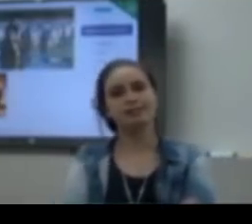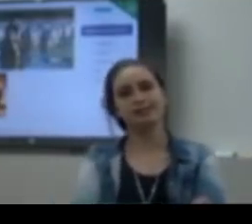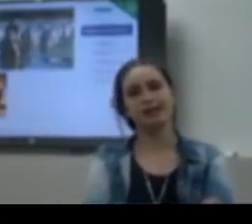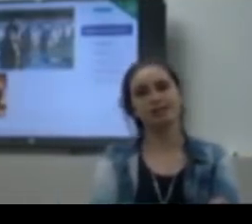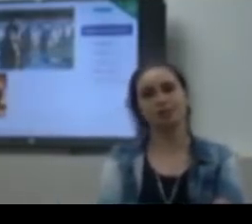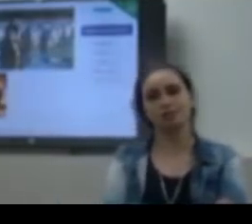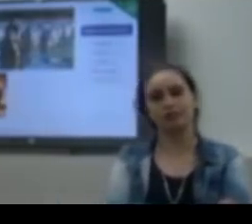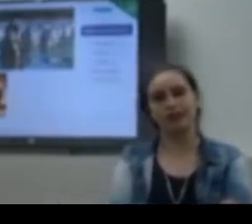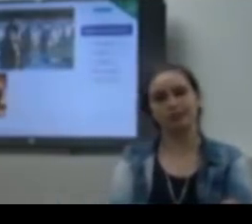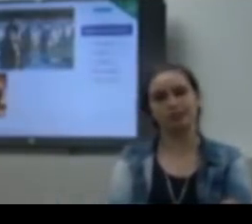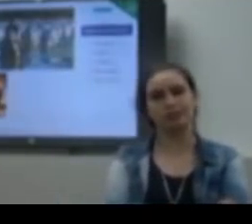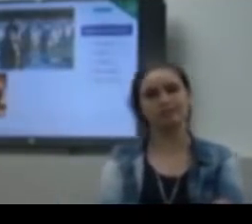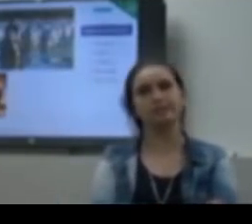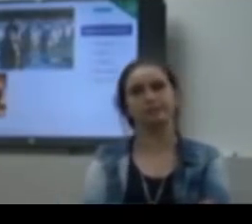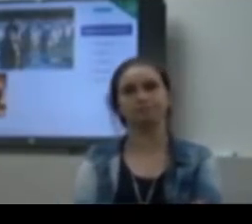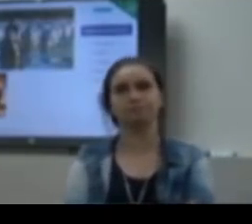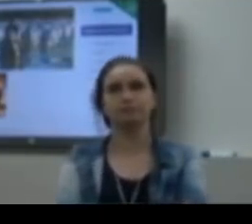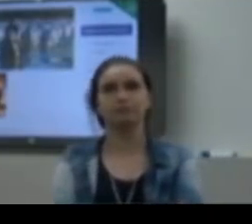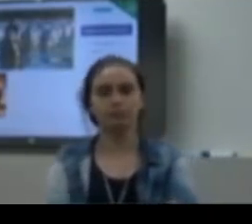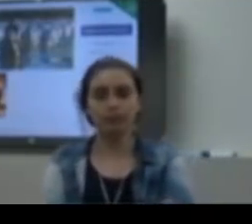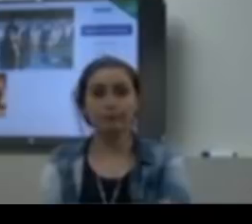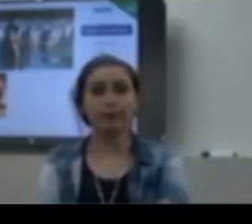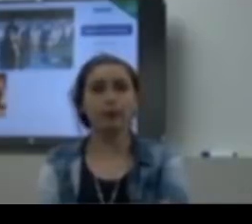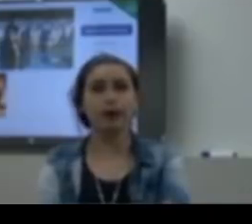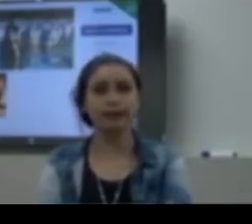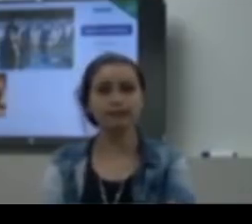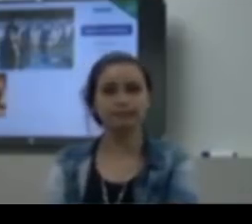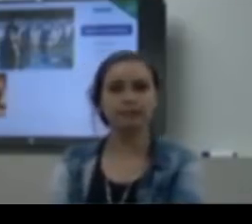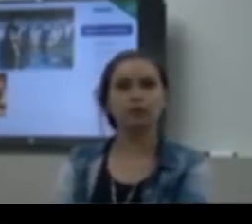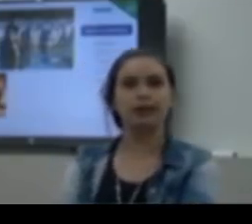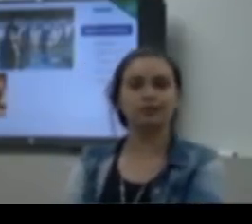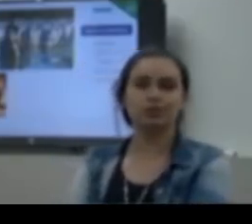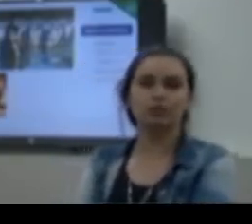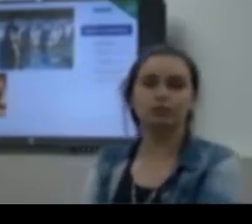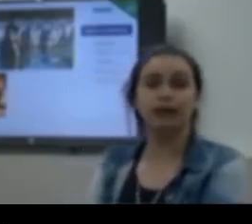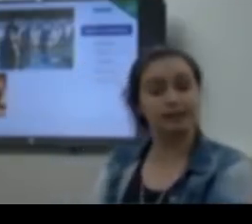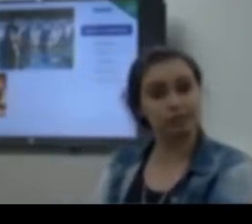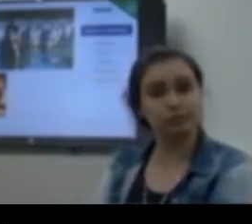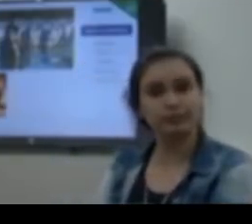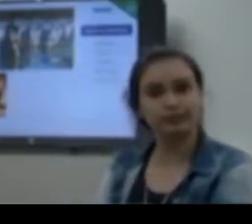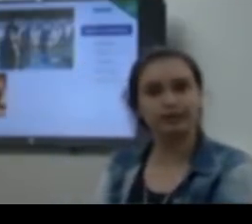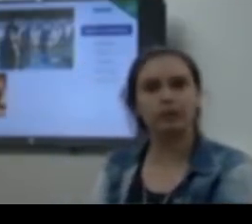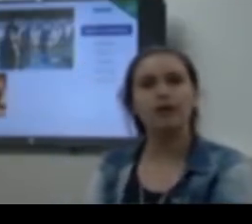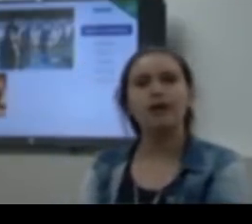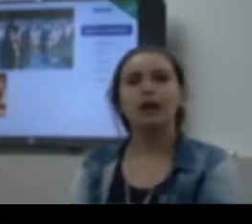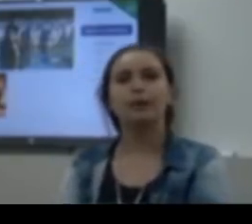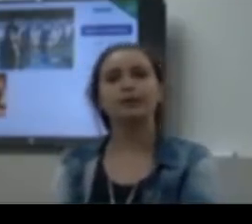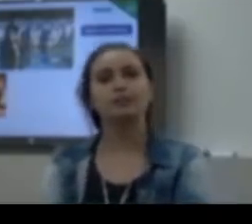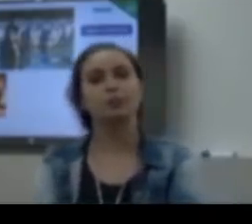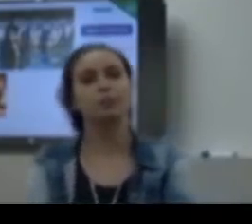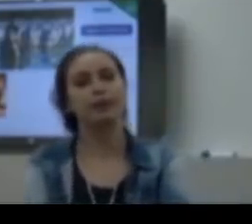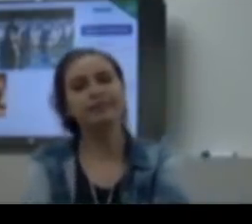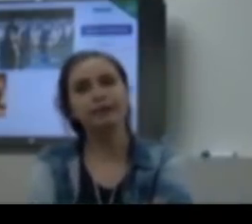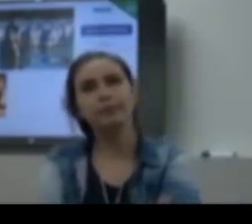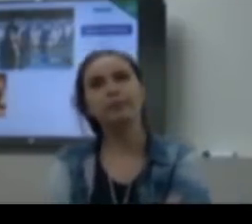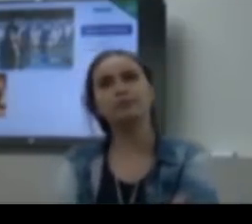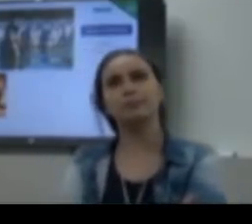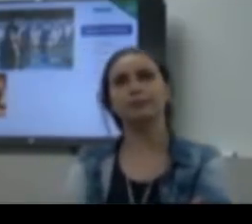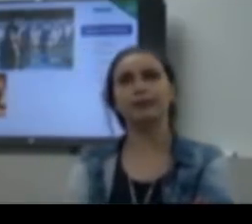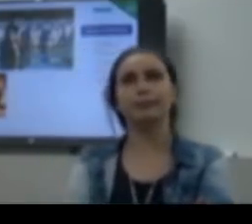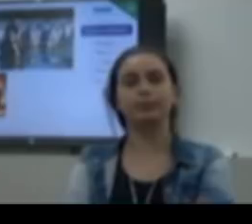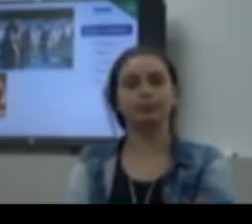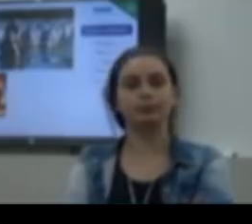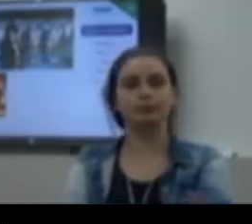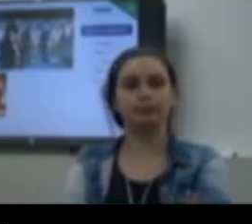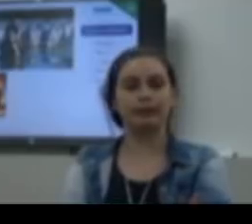Impactos ambientais dessa região de faixa de transição. Pecuária. Então, a região do Pantanal é uma região bem